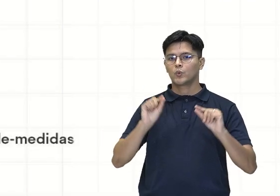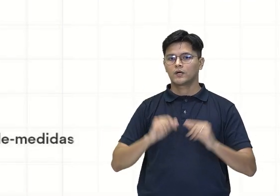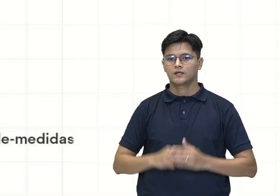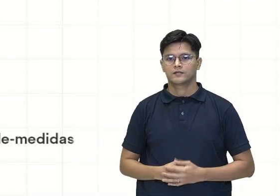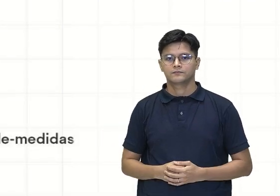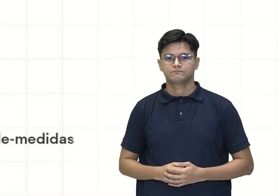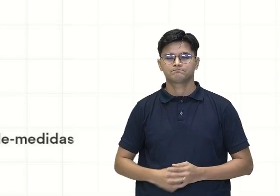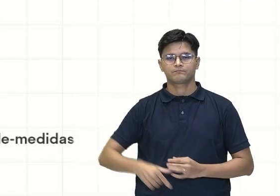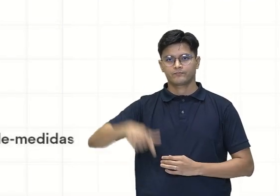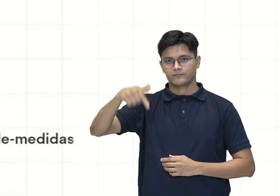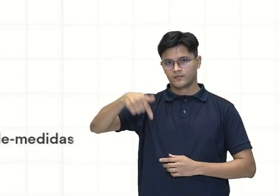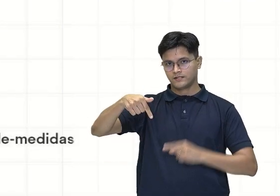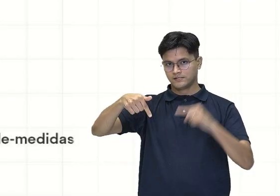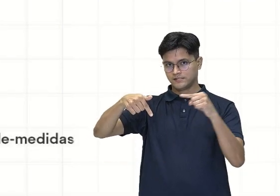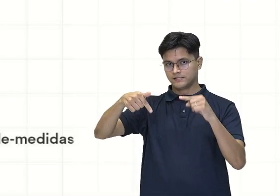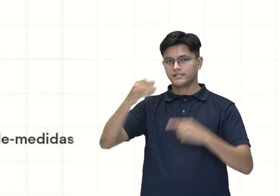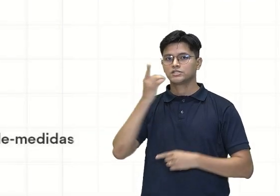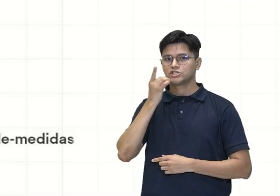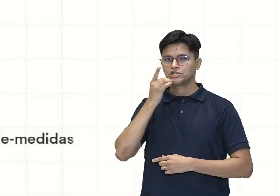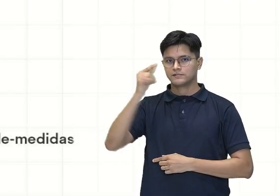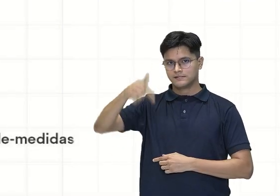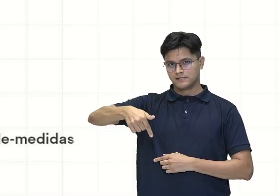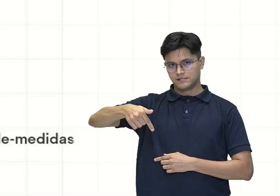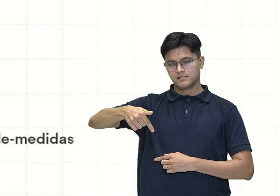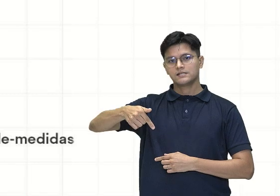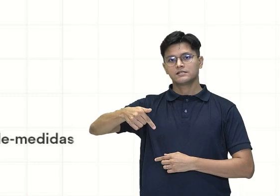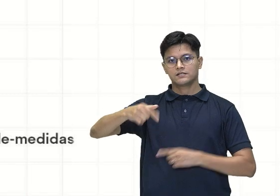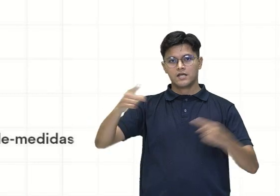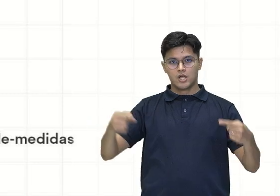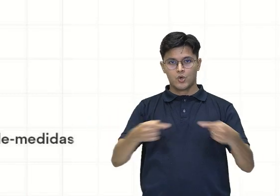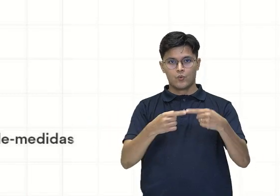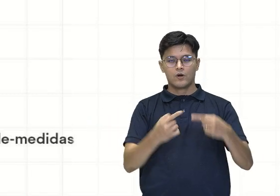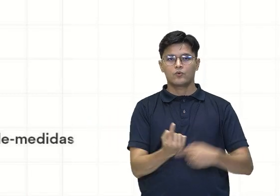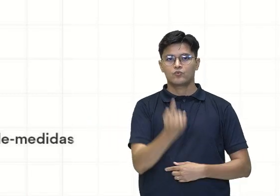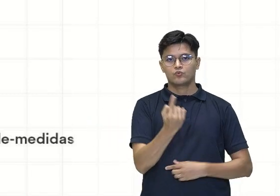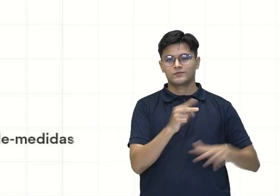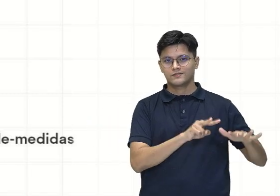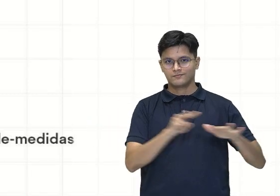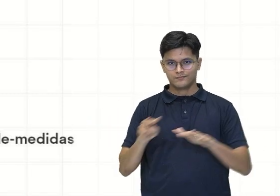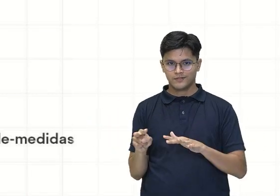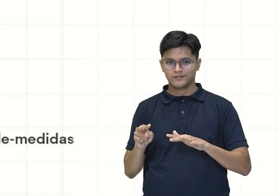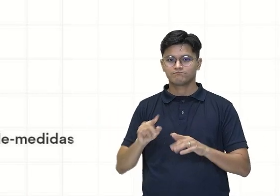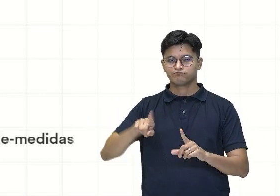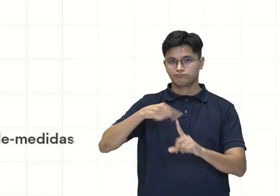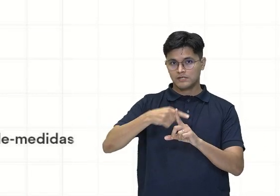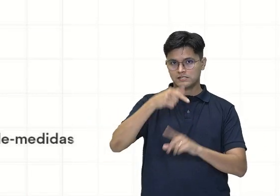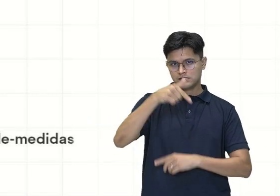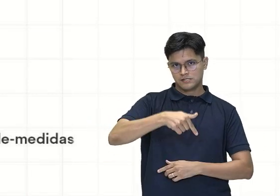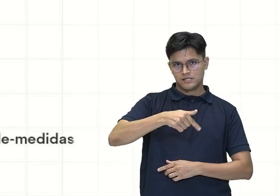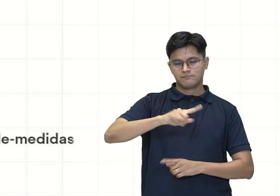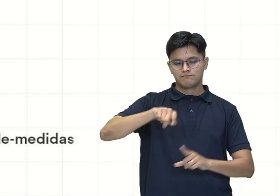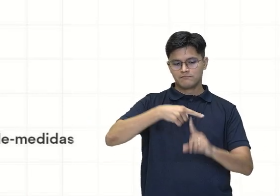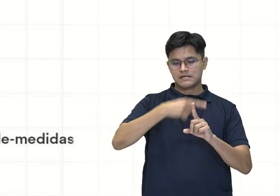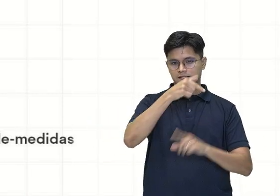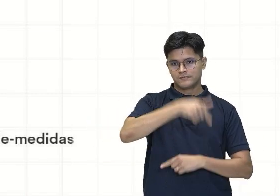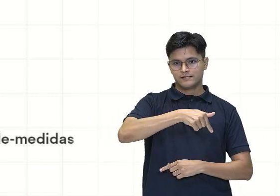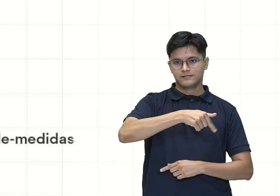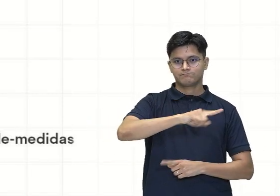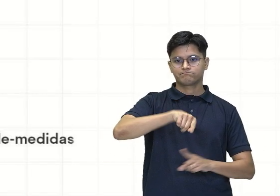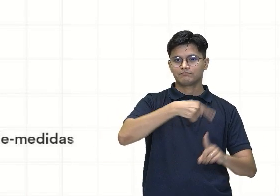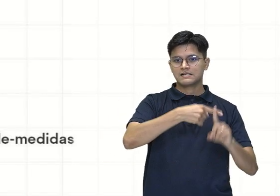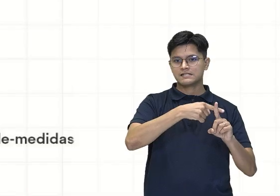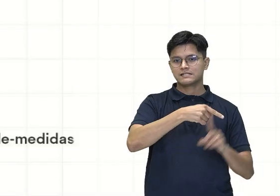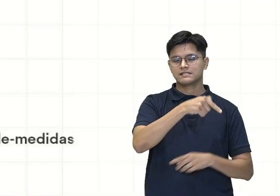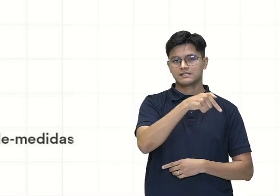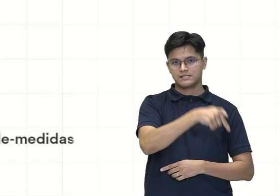7 dias, que é uma semana, mais 7 dias, que é outra semana, mais 7 dias, que é outra semana,